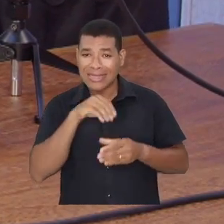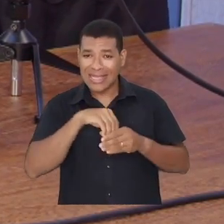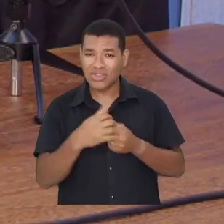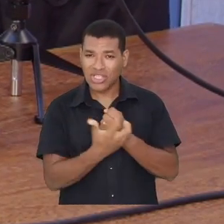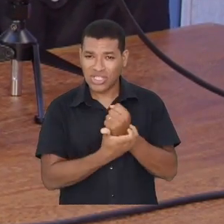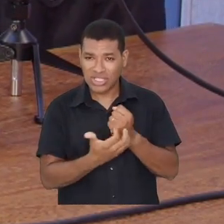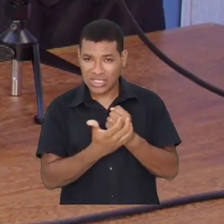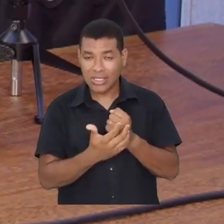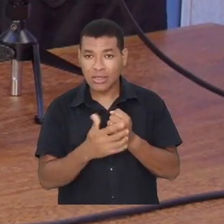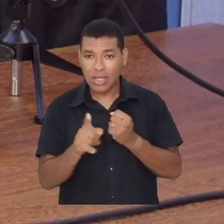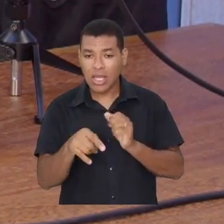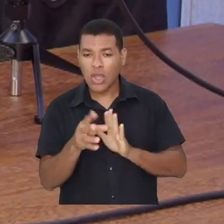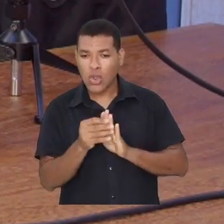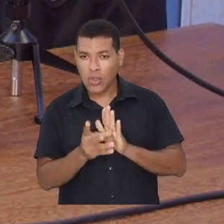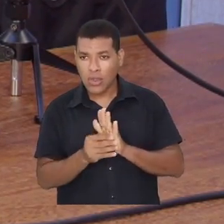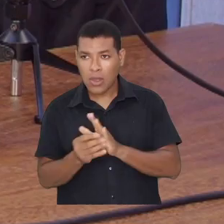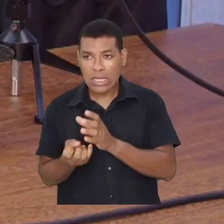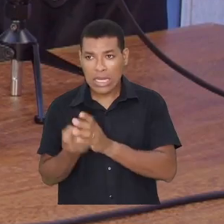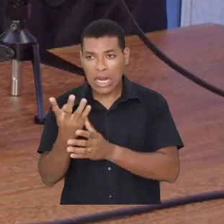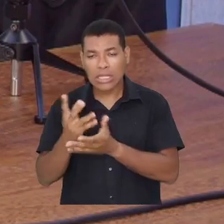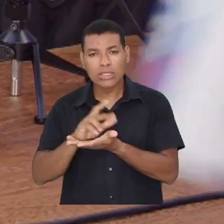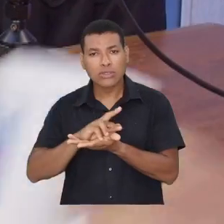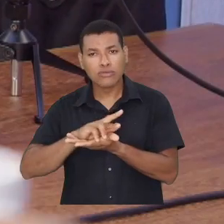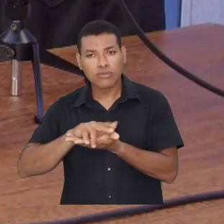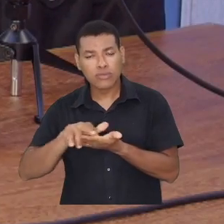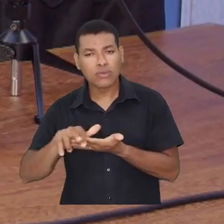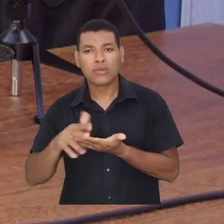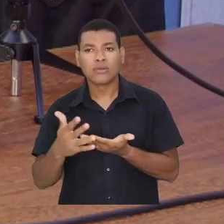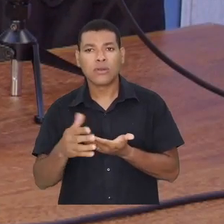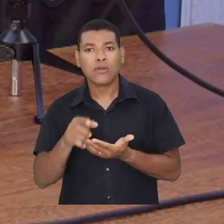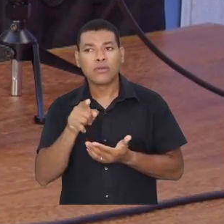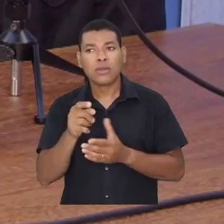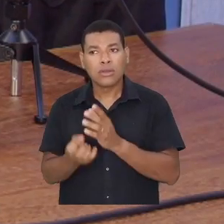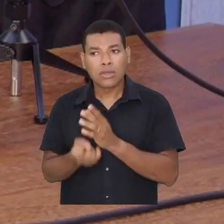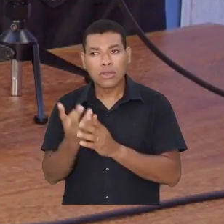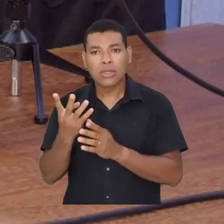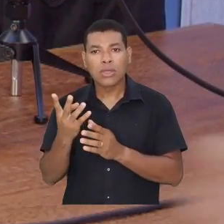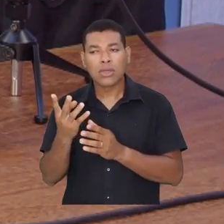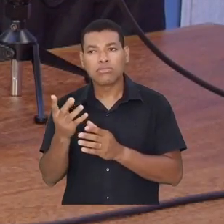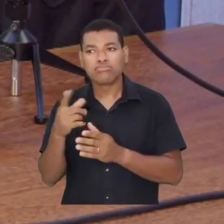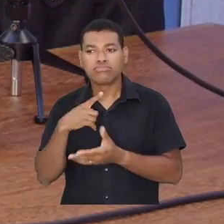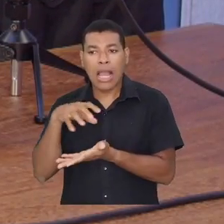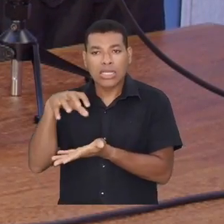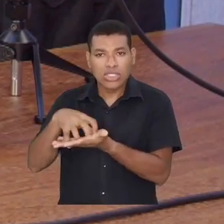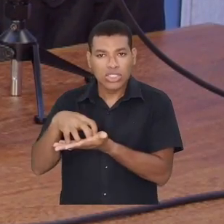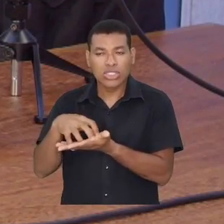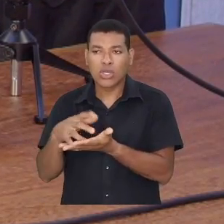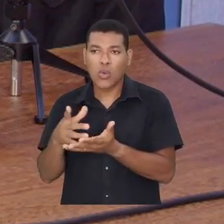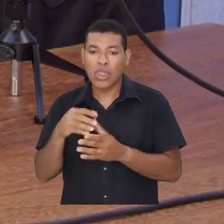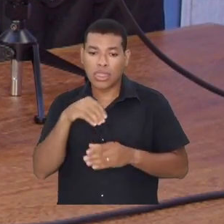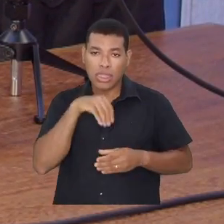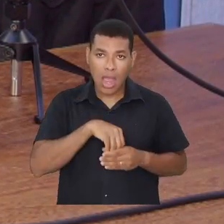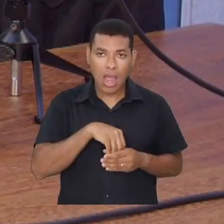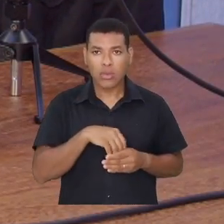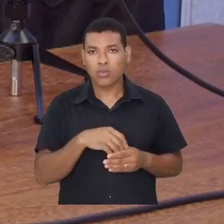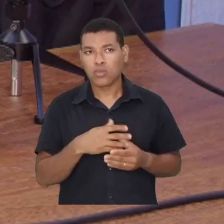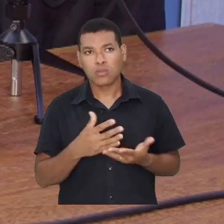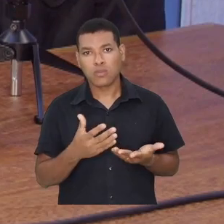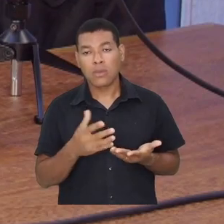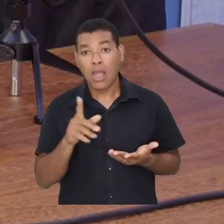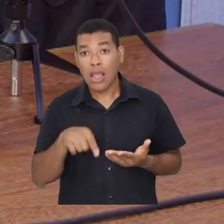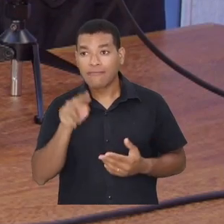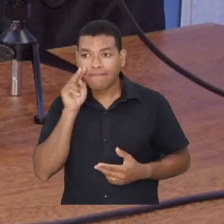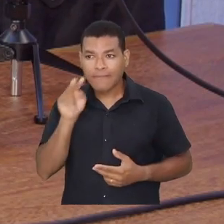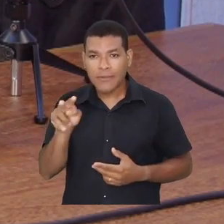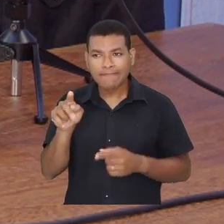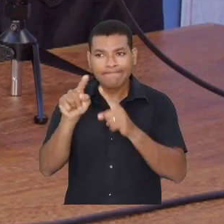do conteúdo mesmo de criativos, o que você vai criar ali com uma agência ou internamente, é olhar